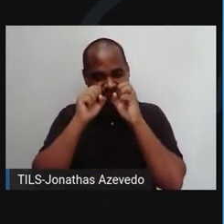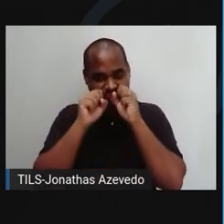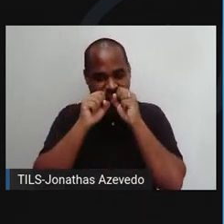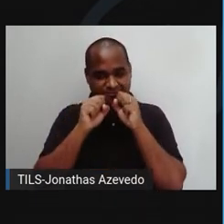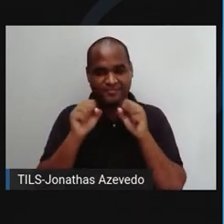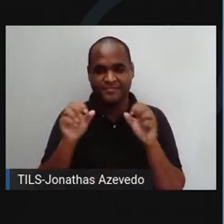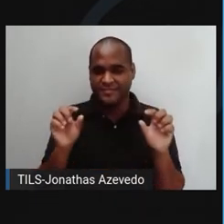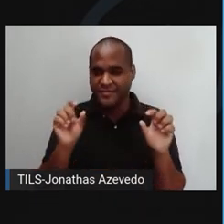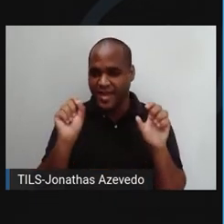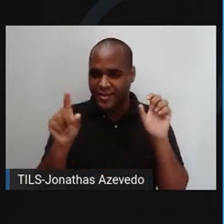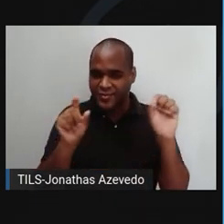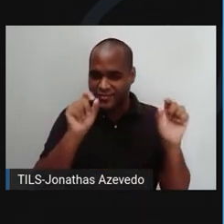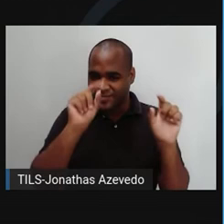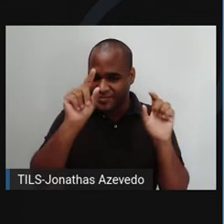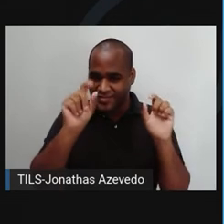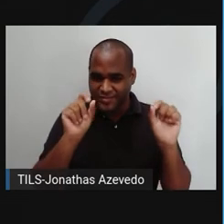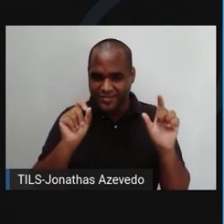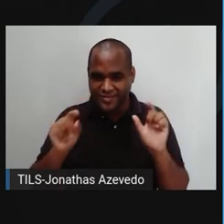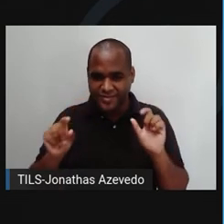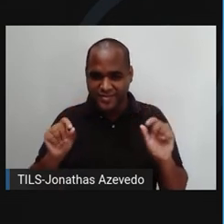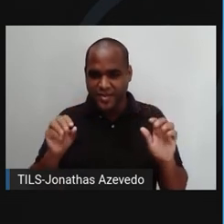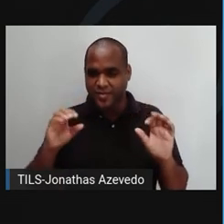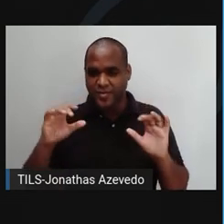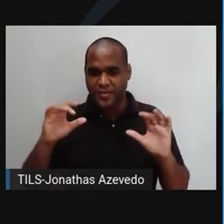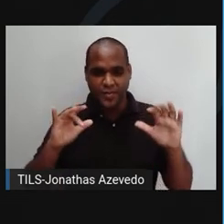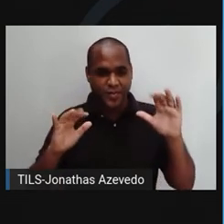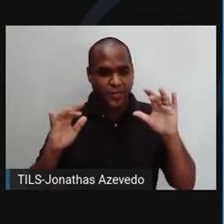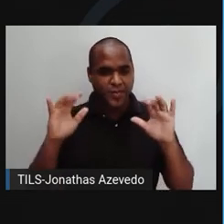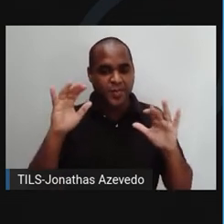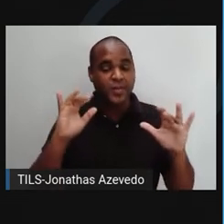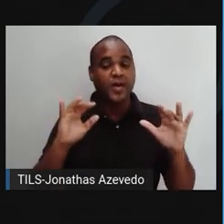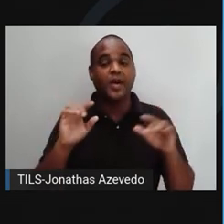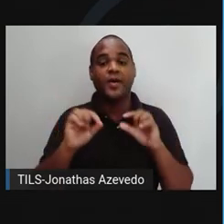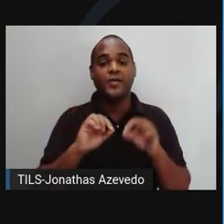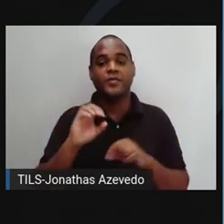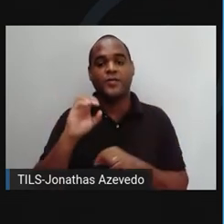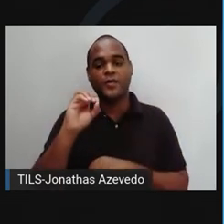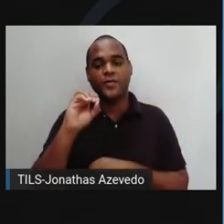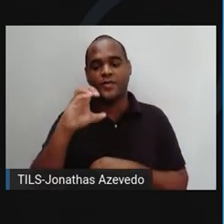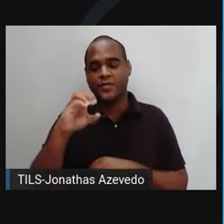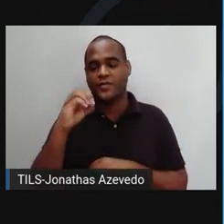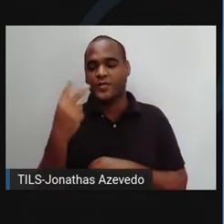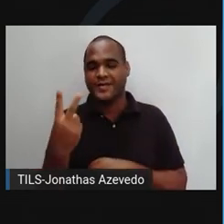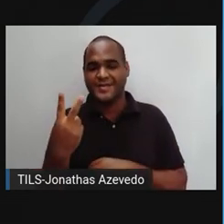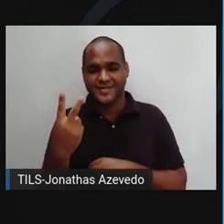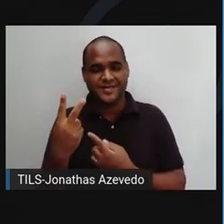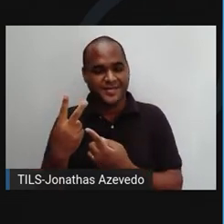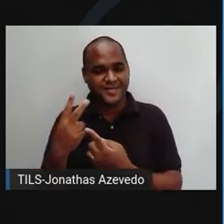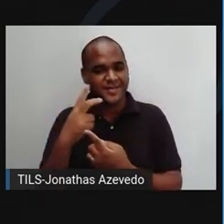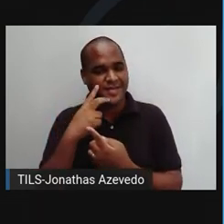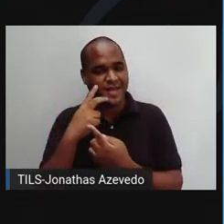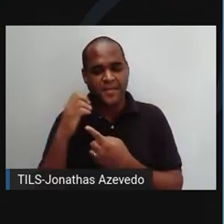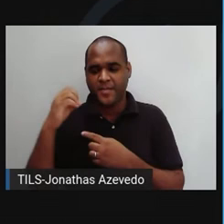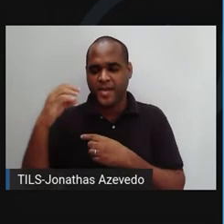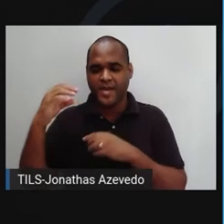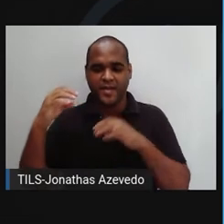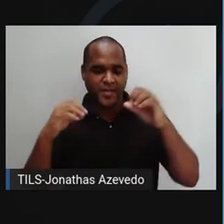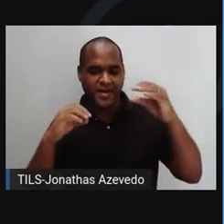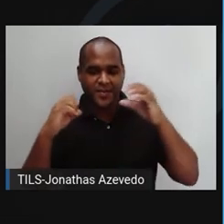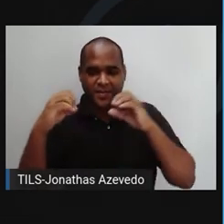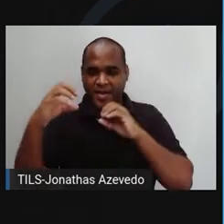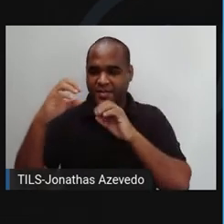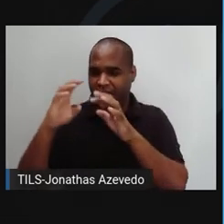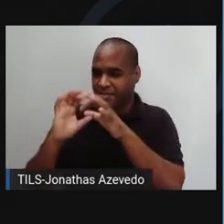manchinhas azuis flutuando para dentro e para fora dos capilares? É o dióxido de carbono. Ele viaja livremente de volta para os